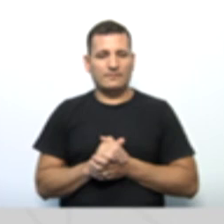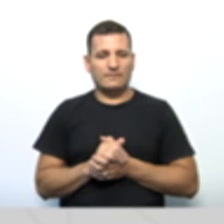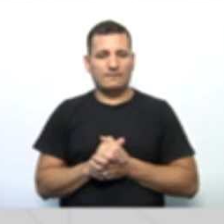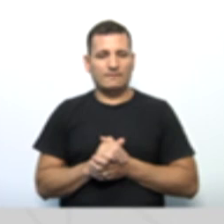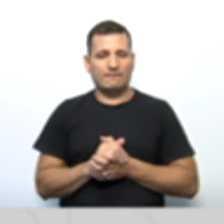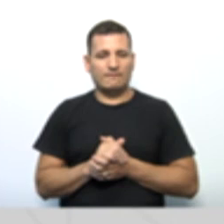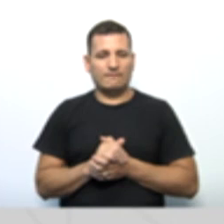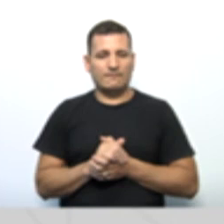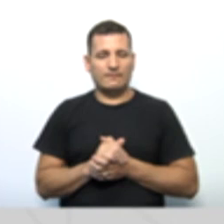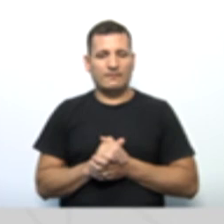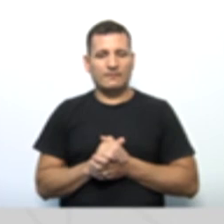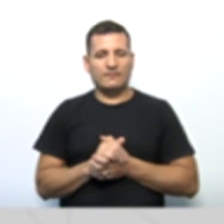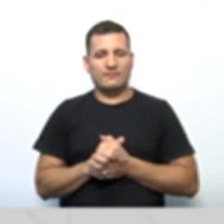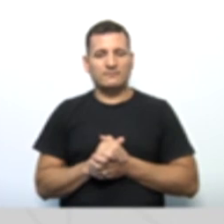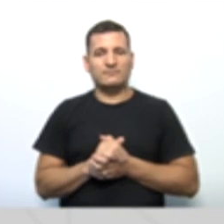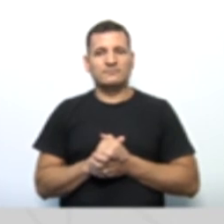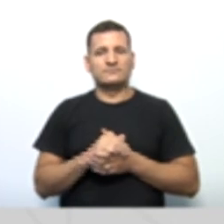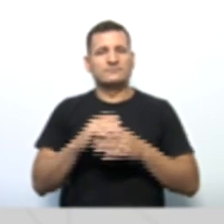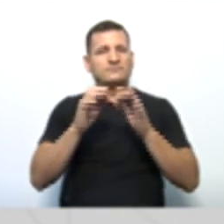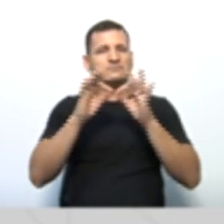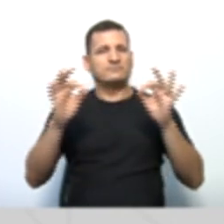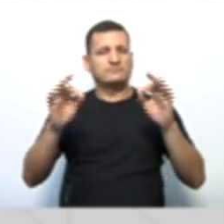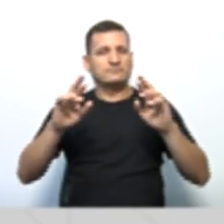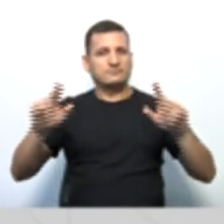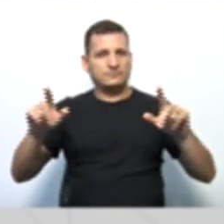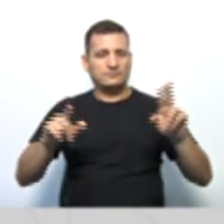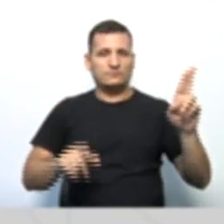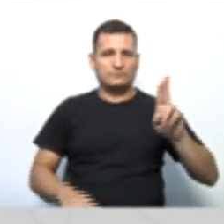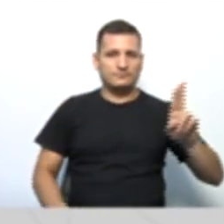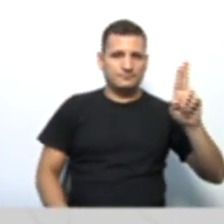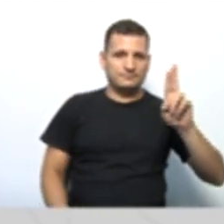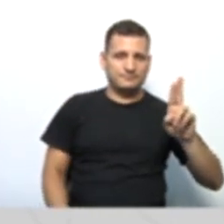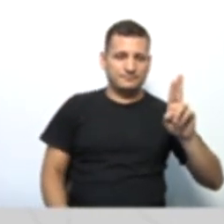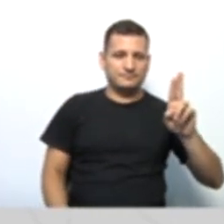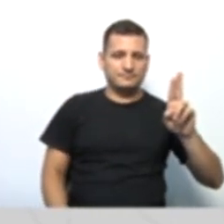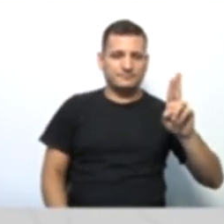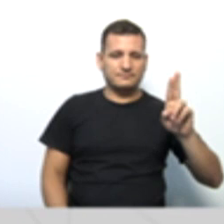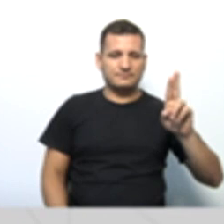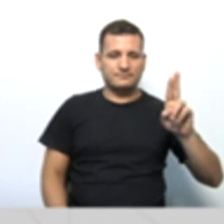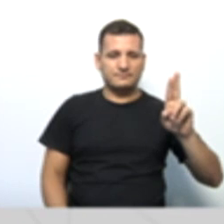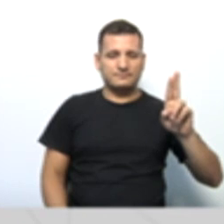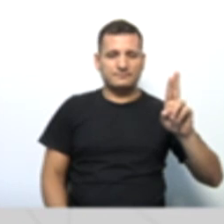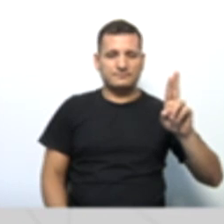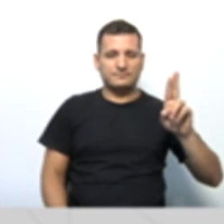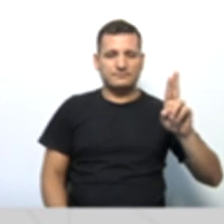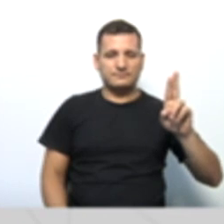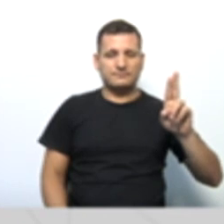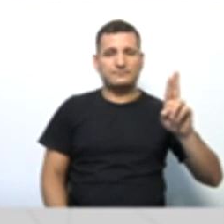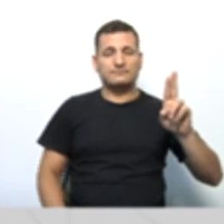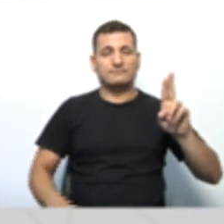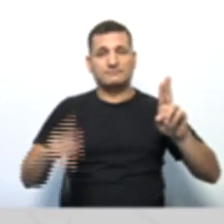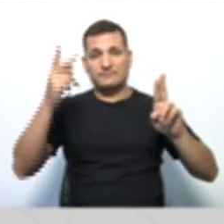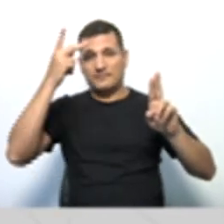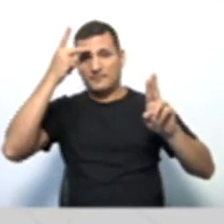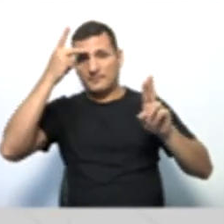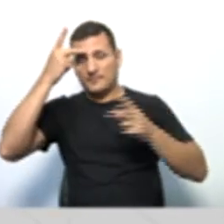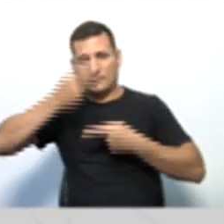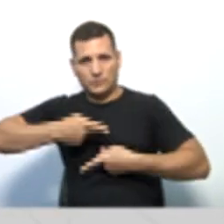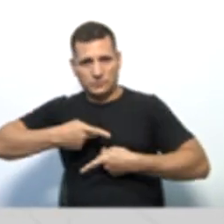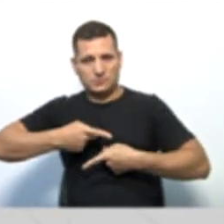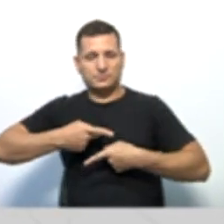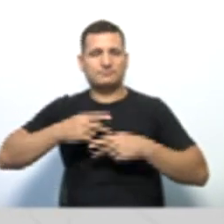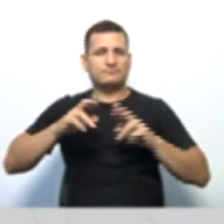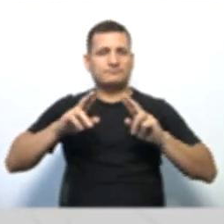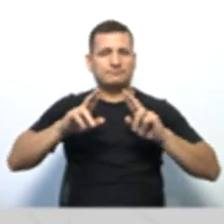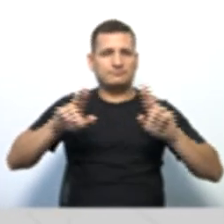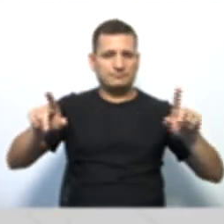é aquela distinção entre o utilitarismo e o egoísmo. É um